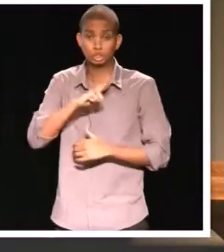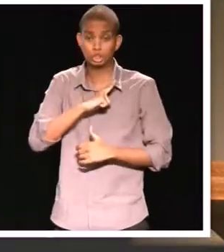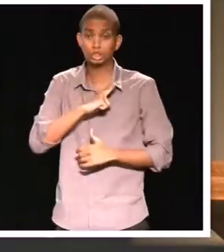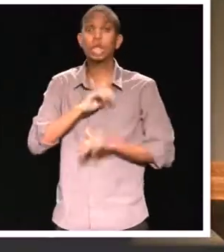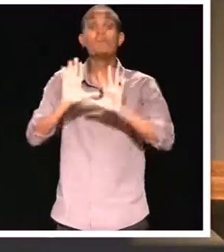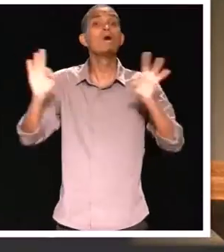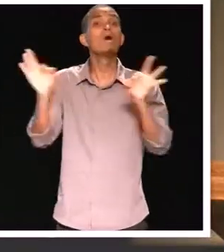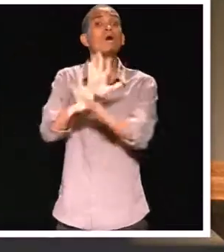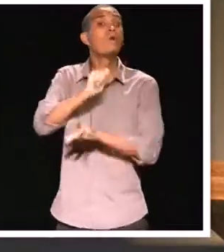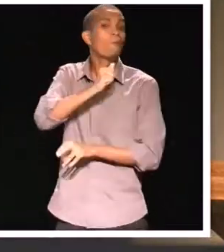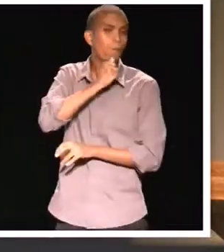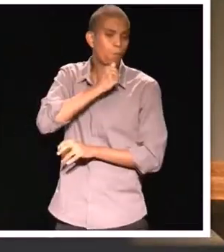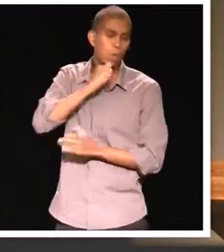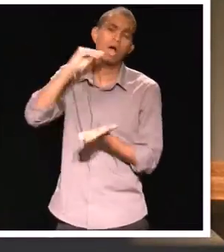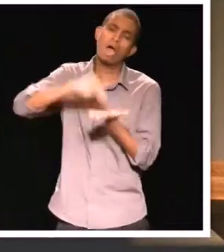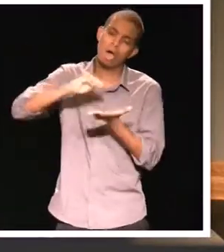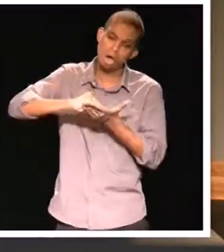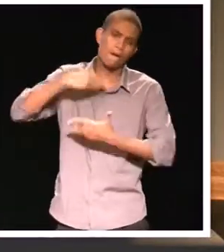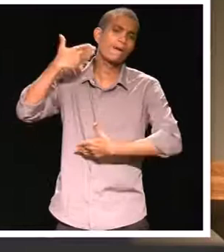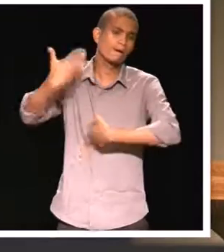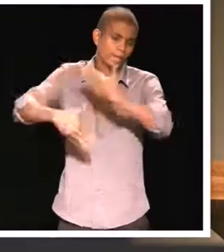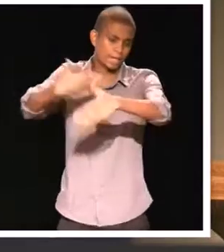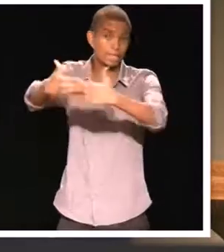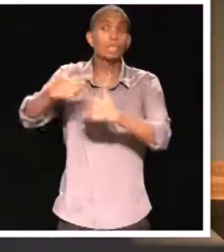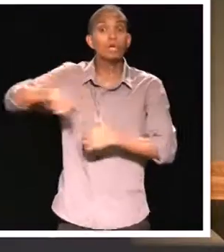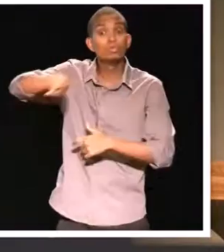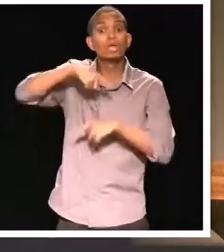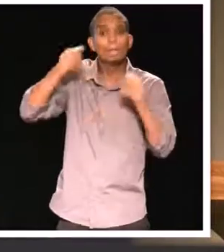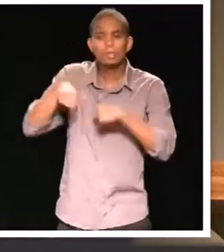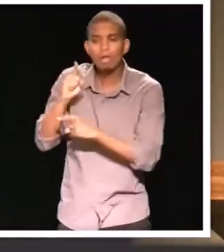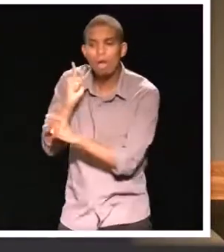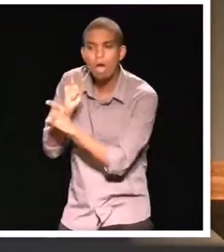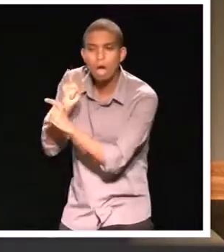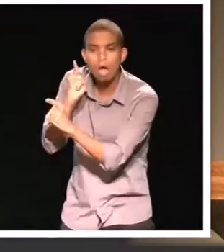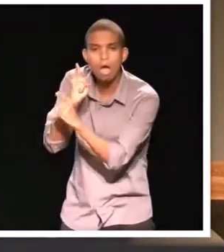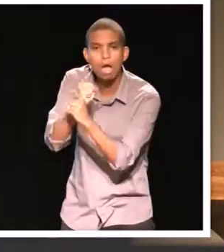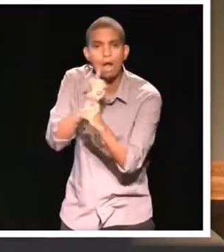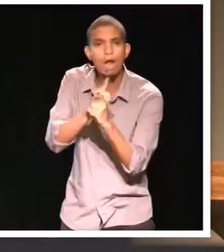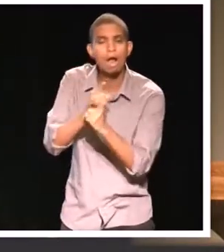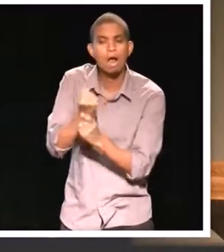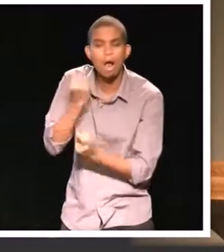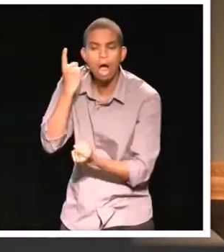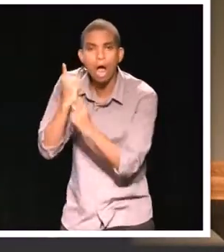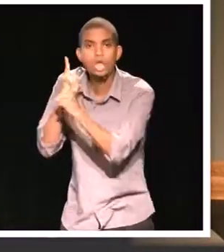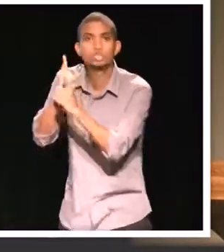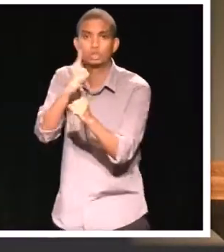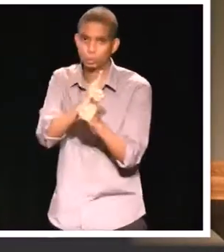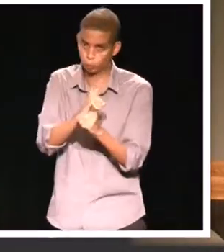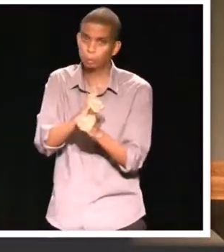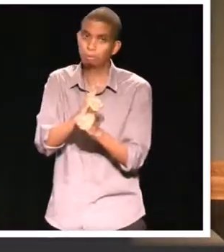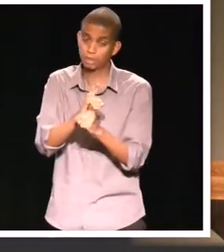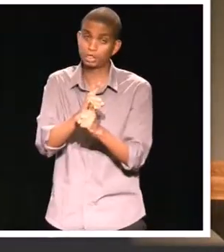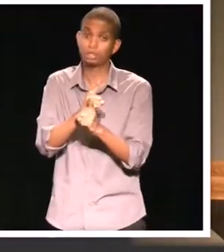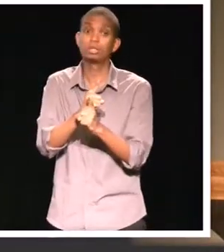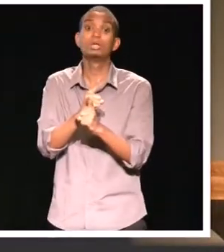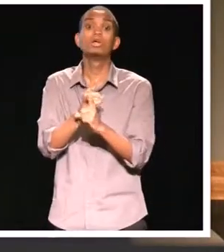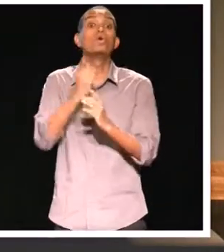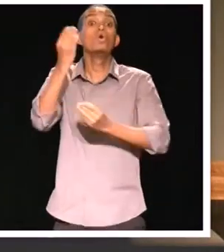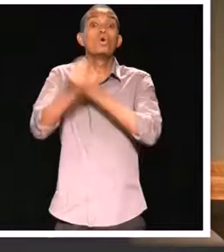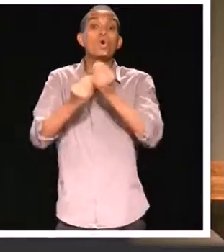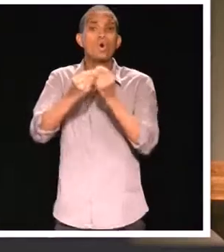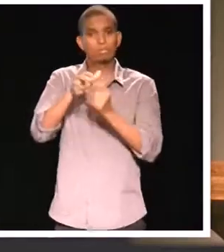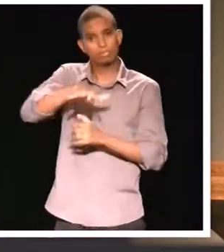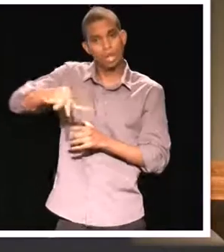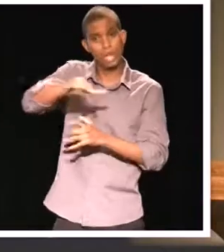plenamente. Ainda temos que descobrir, e vou falar em termos muito políticos, quais são